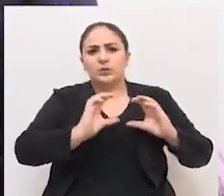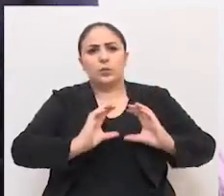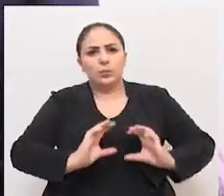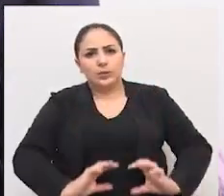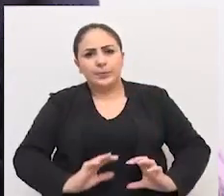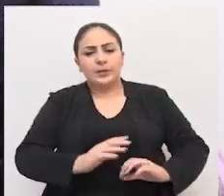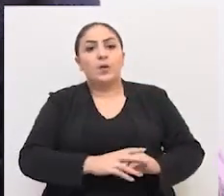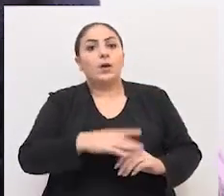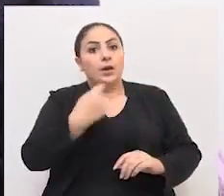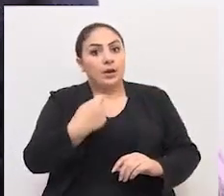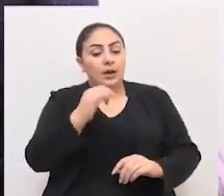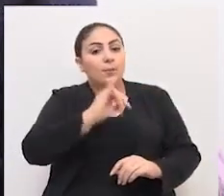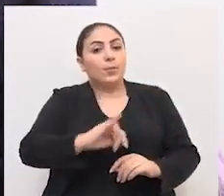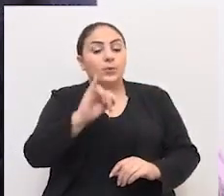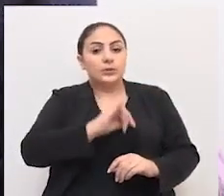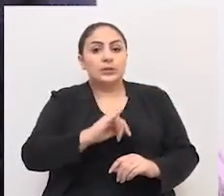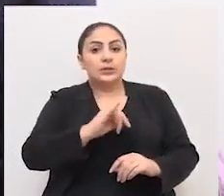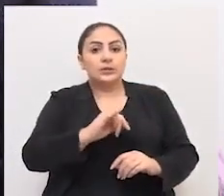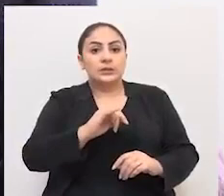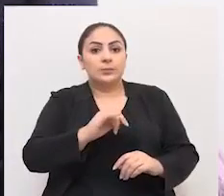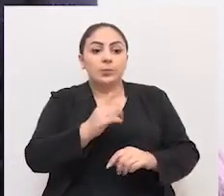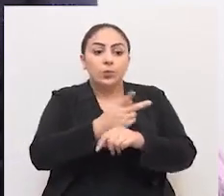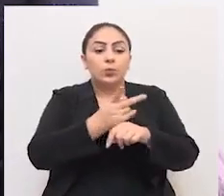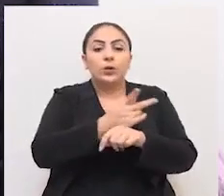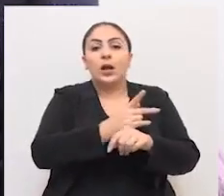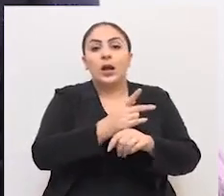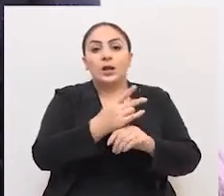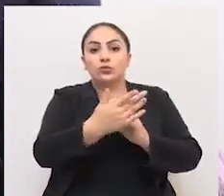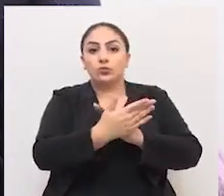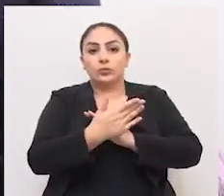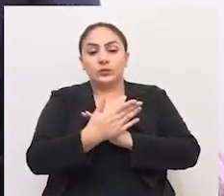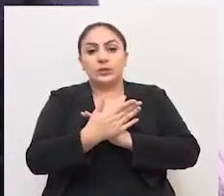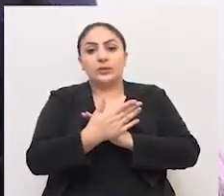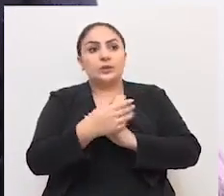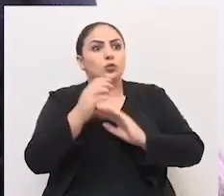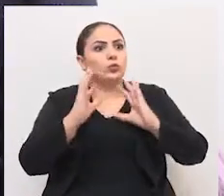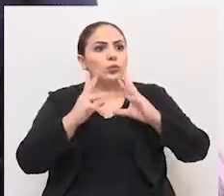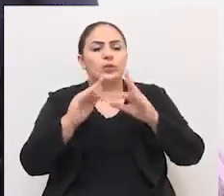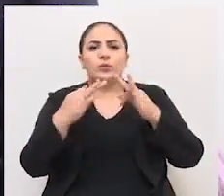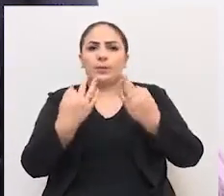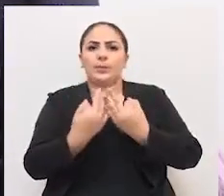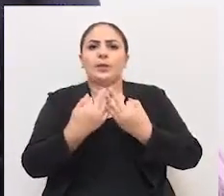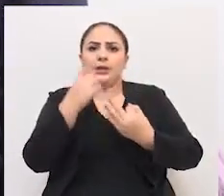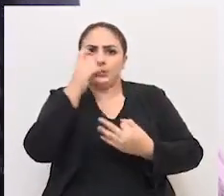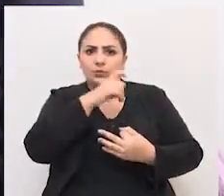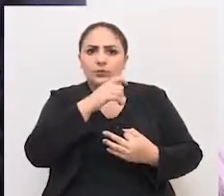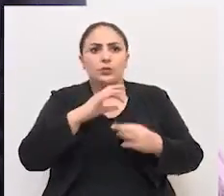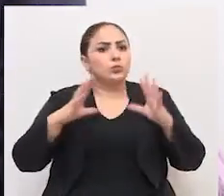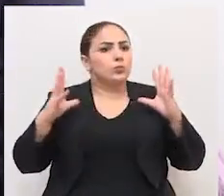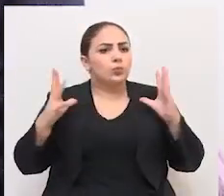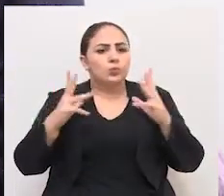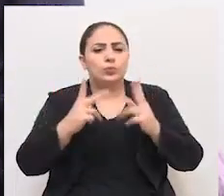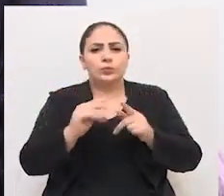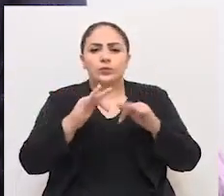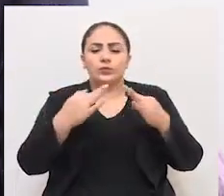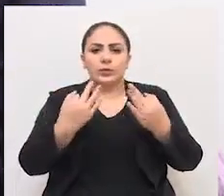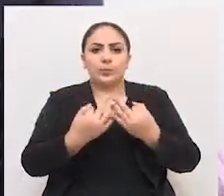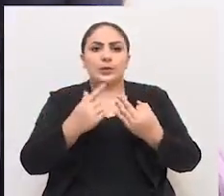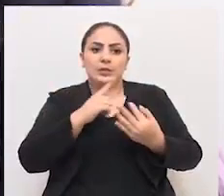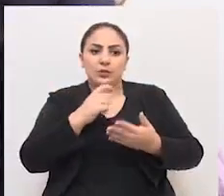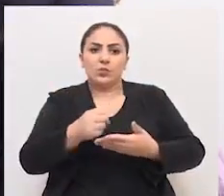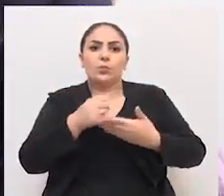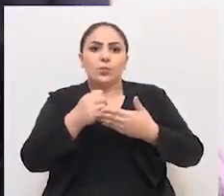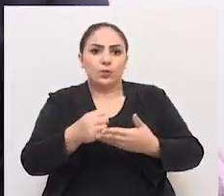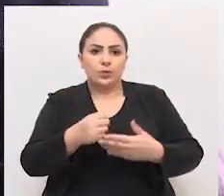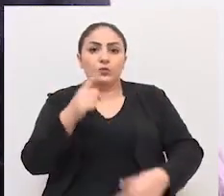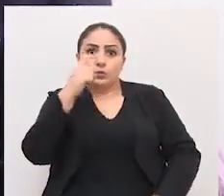mudança comportamental, é importante que se busque ajuda. Toda a família está abalada e é difícil também para as